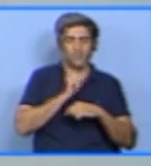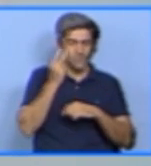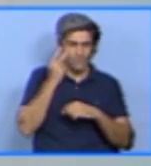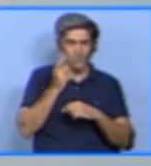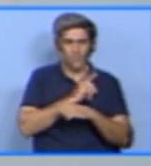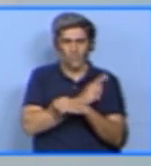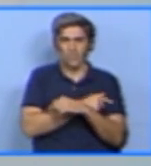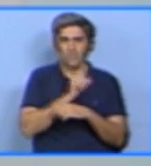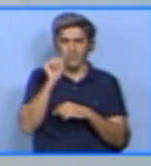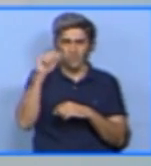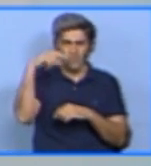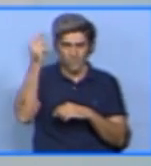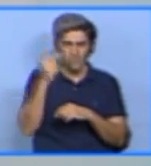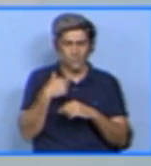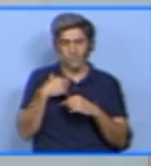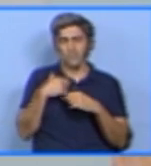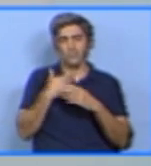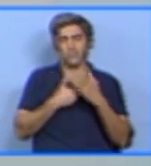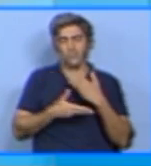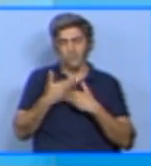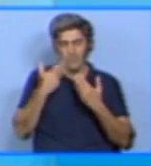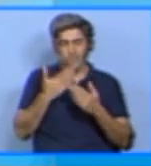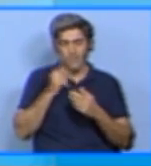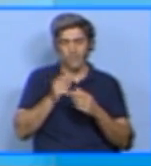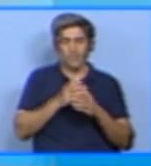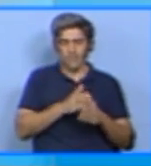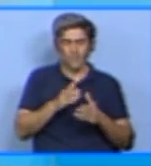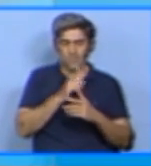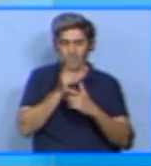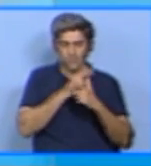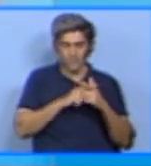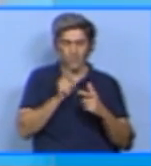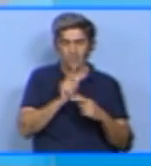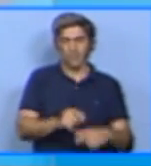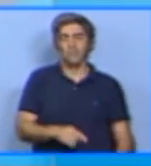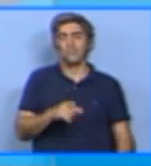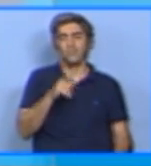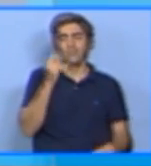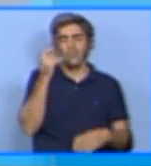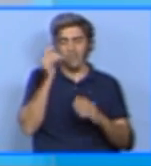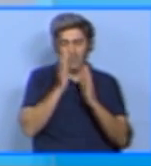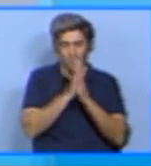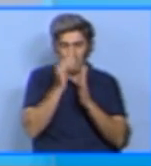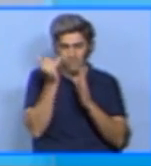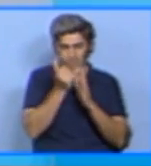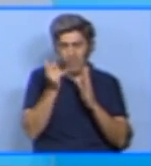um poder é entrar no caminho da divisão. Porque eu sou, como é um falso Deus,